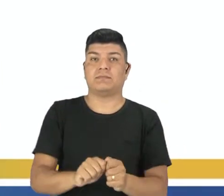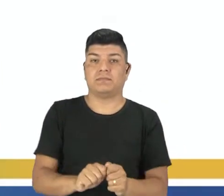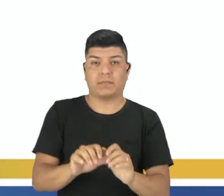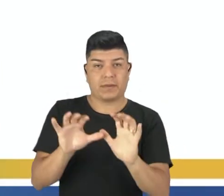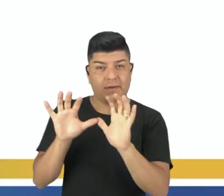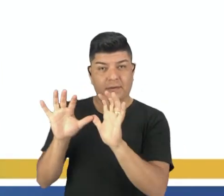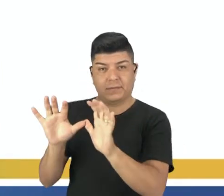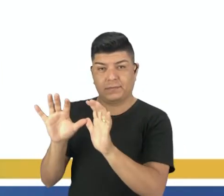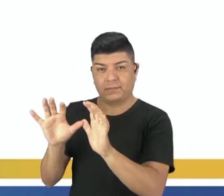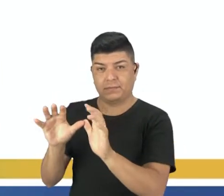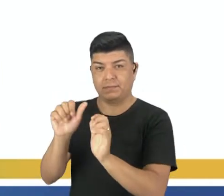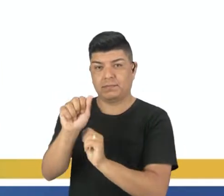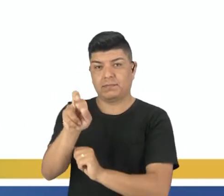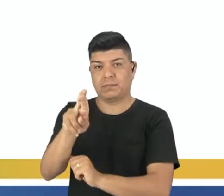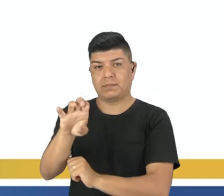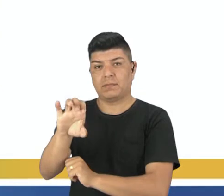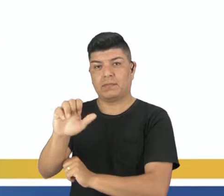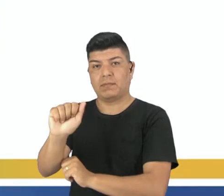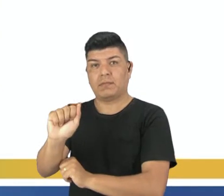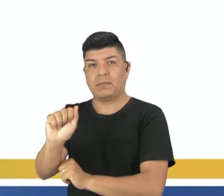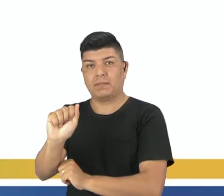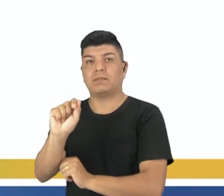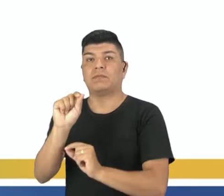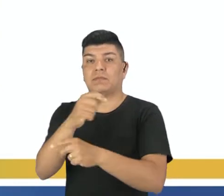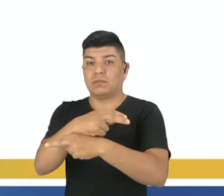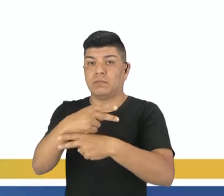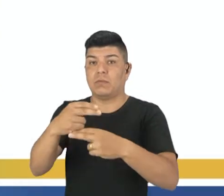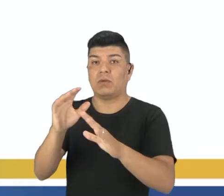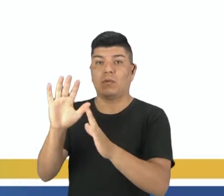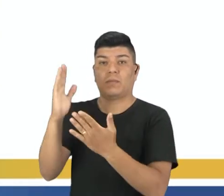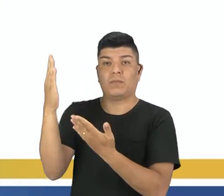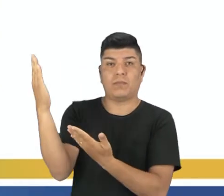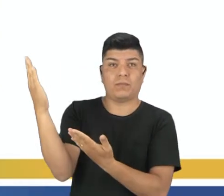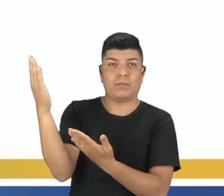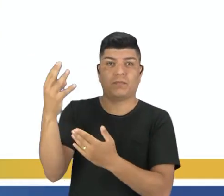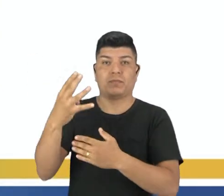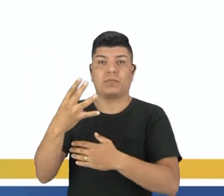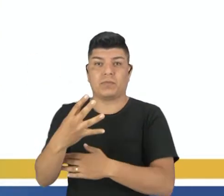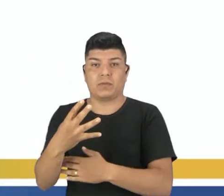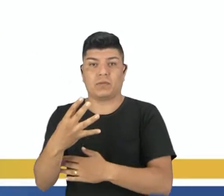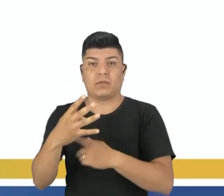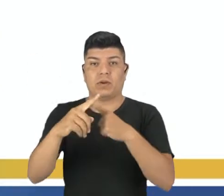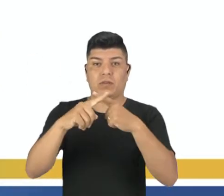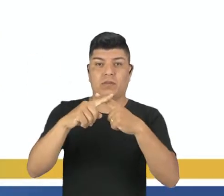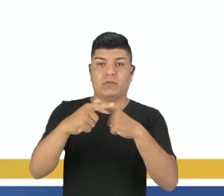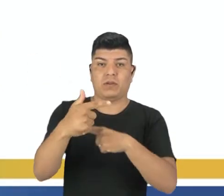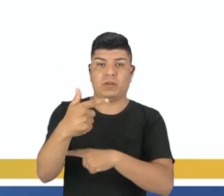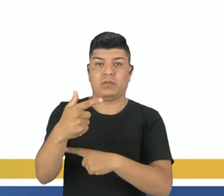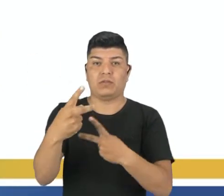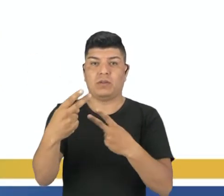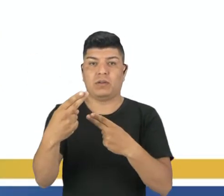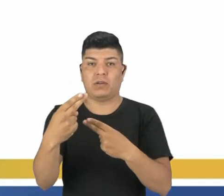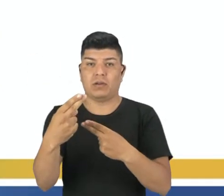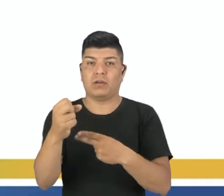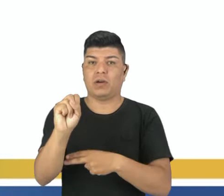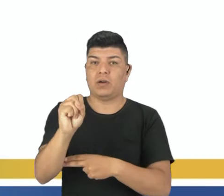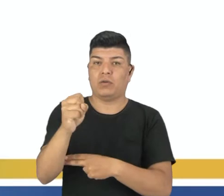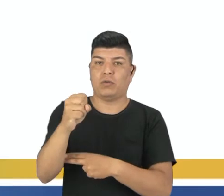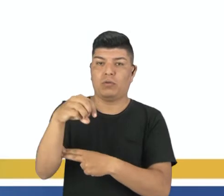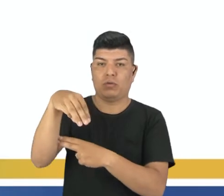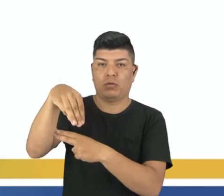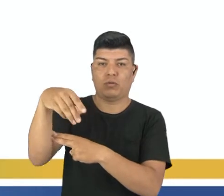assim a área ela vai ser dada por um produto né ou seja de quatro vezes dois que é igual a 8 metros